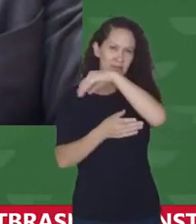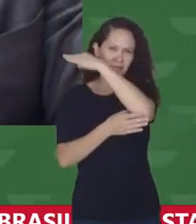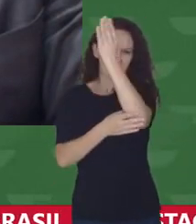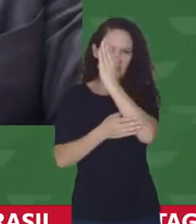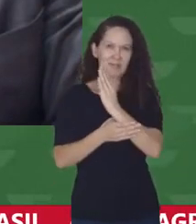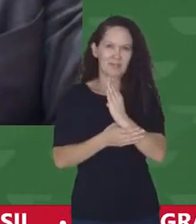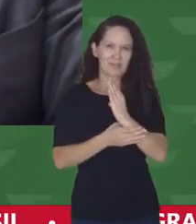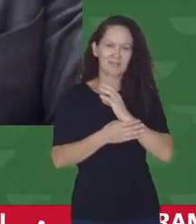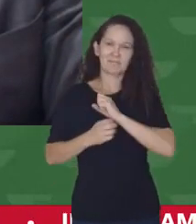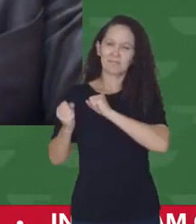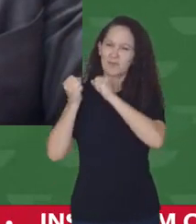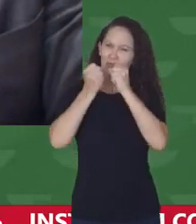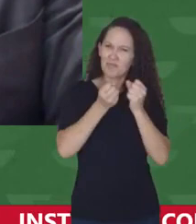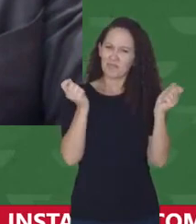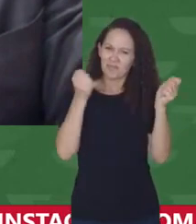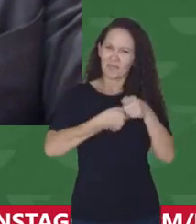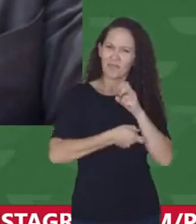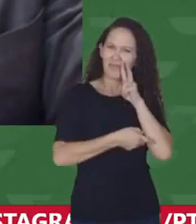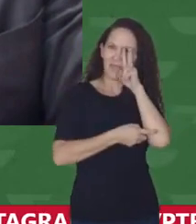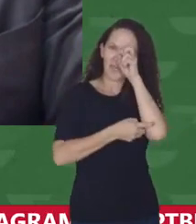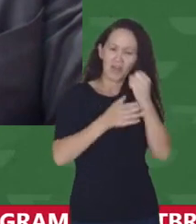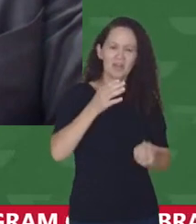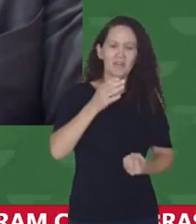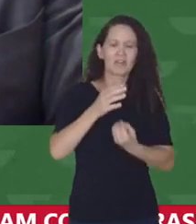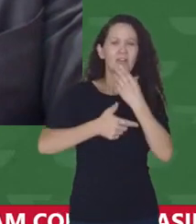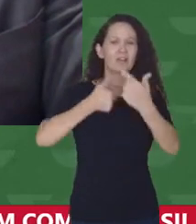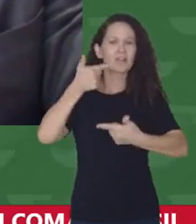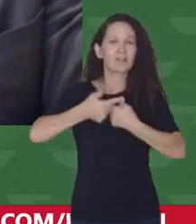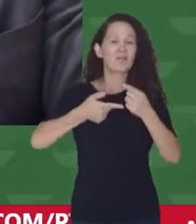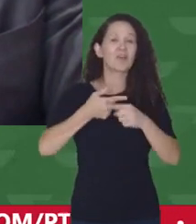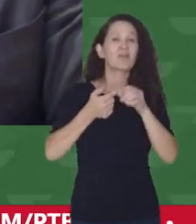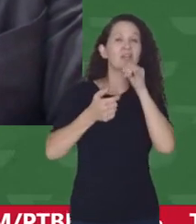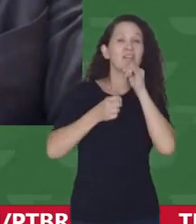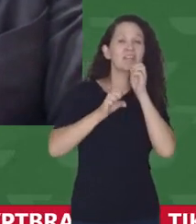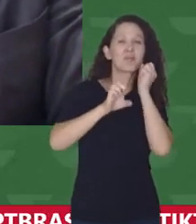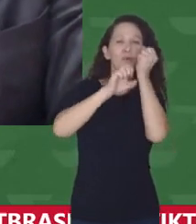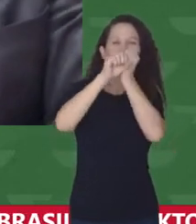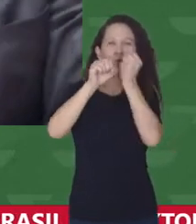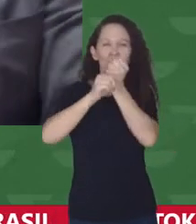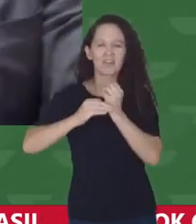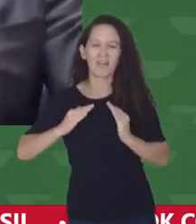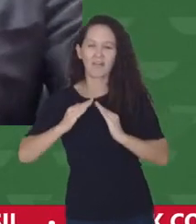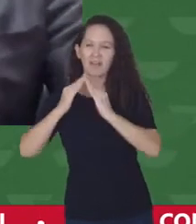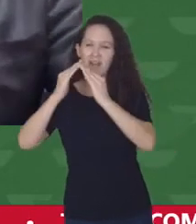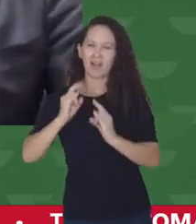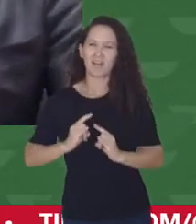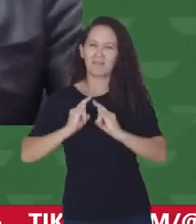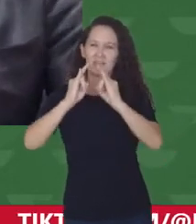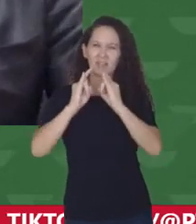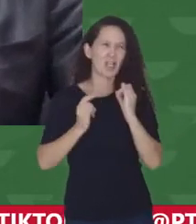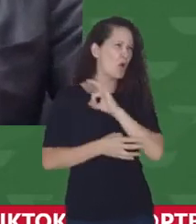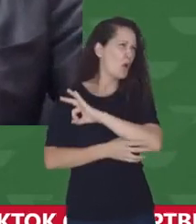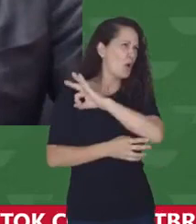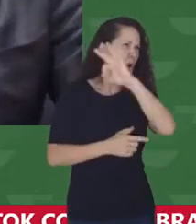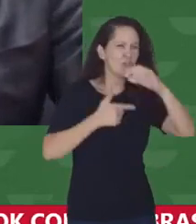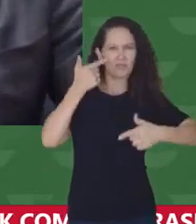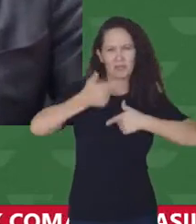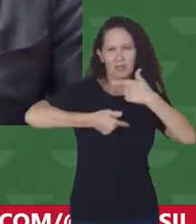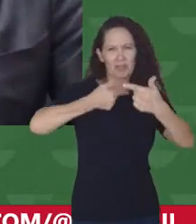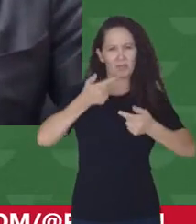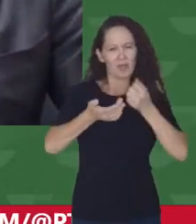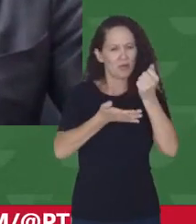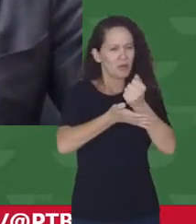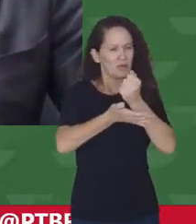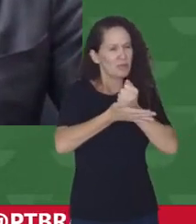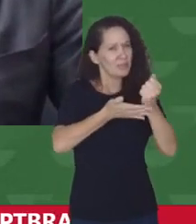que tem um potencial enorme de criar empregos, porque a construção civil é prenhe em empregos, quer dizer, ela